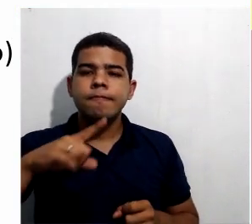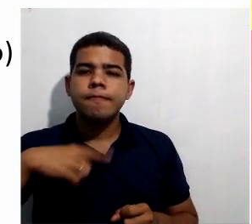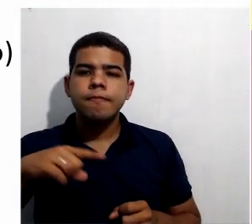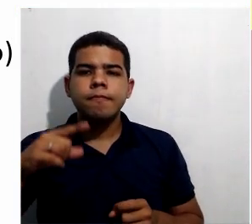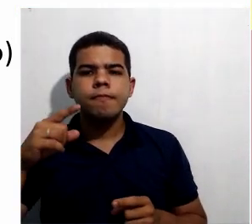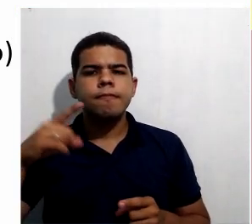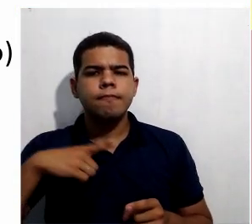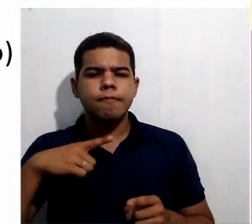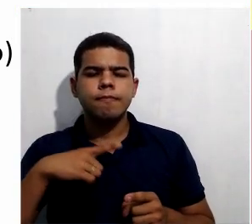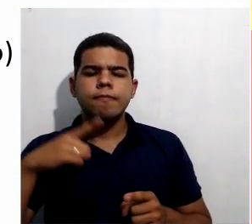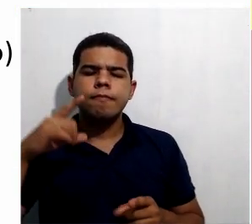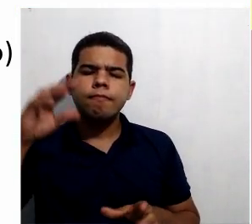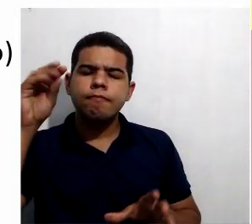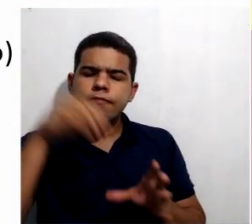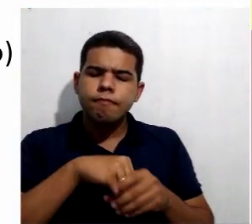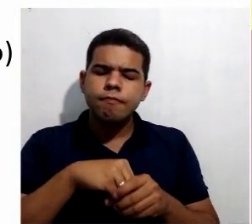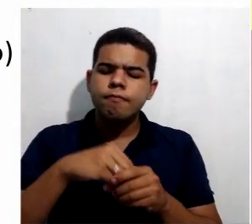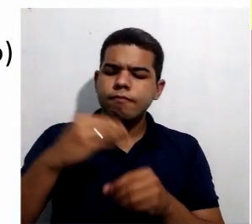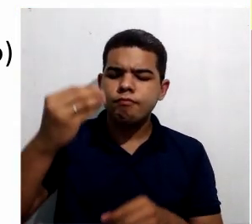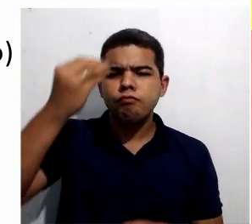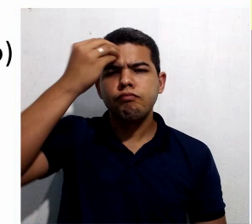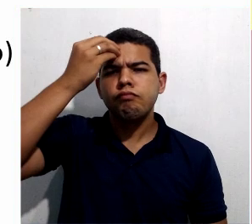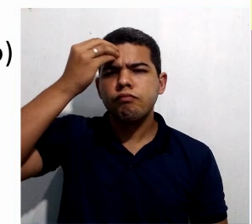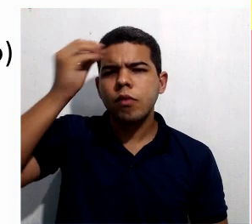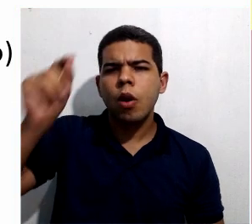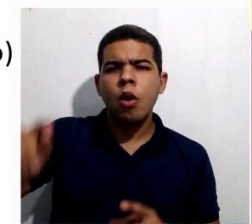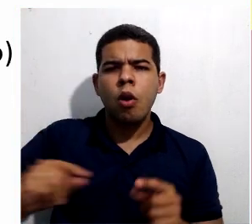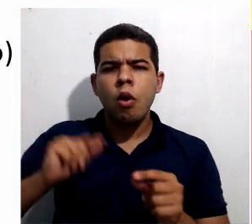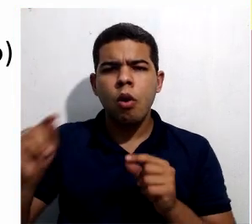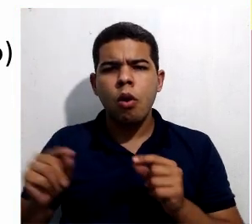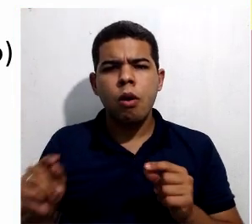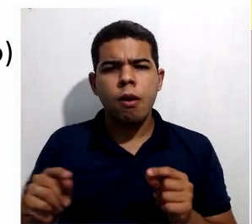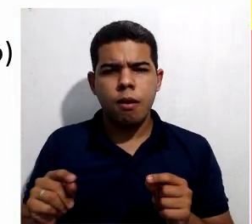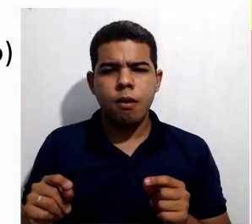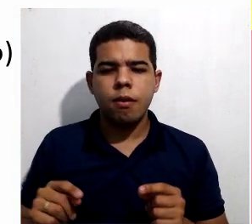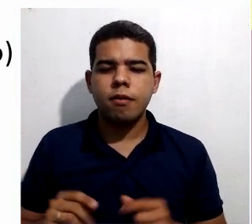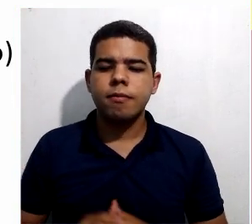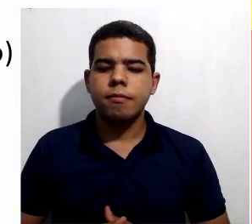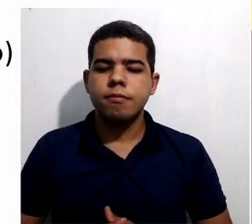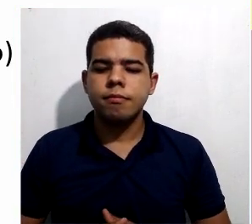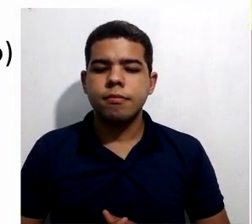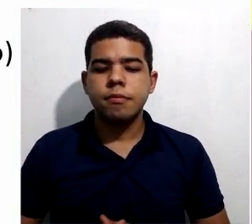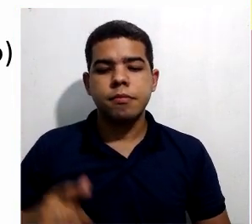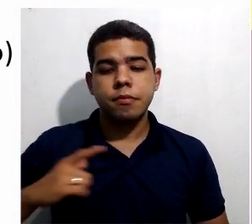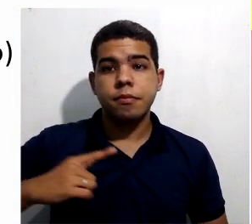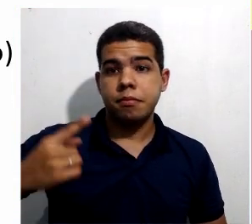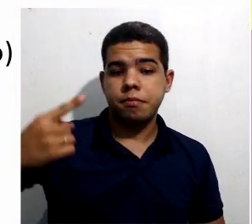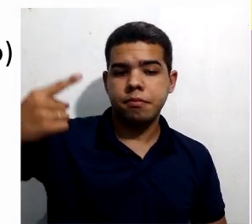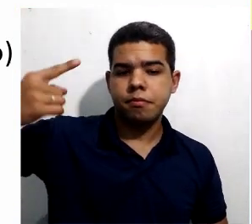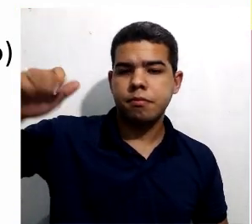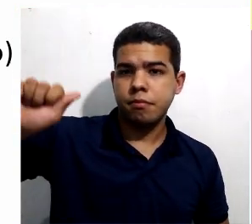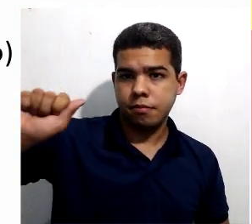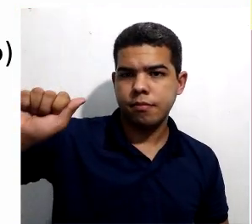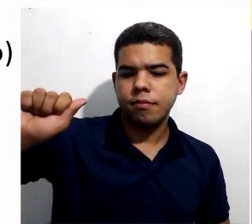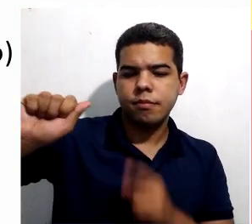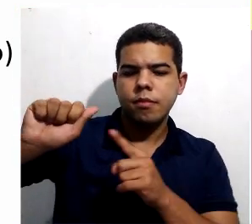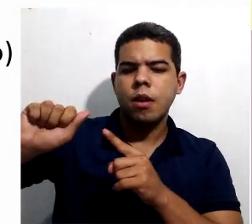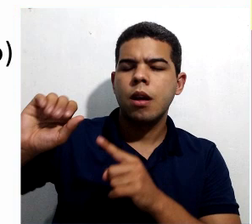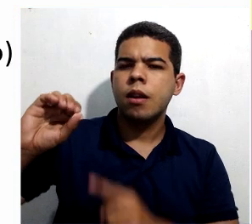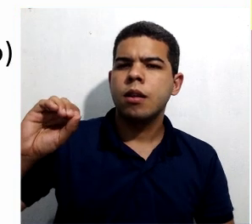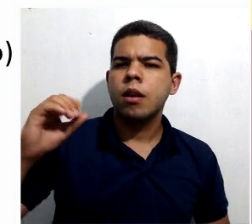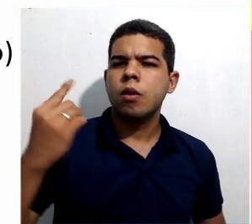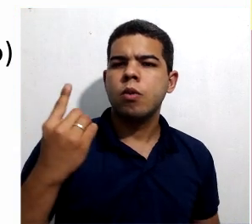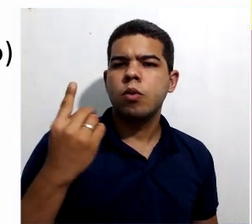tentar inferir algumas ideias, tirar algumas ideias do que seriam essas sequências. Temos aqui a sequência